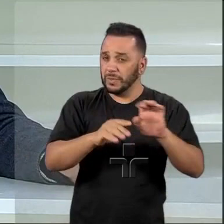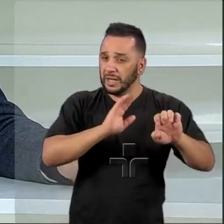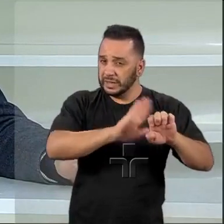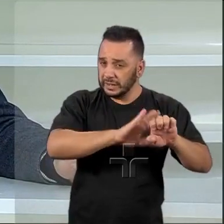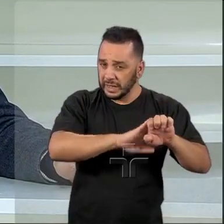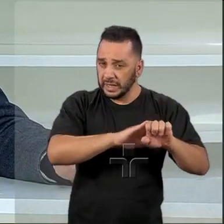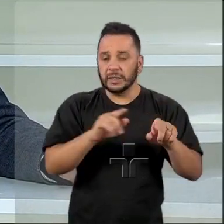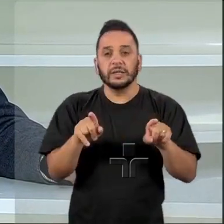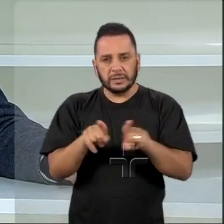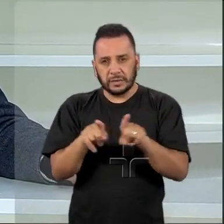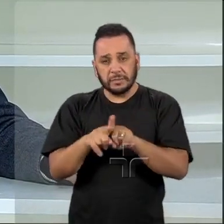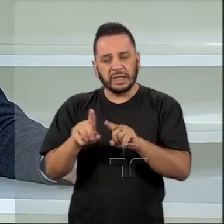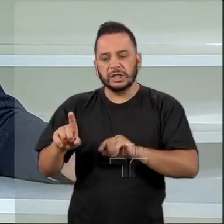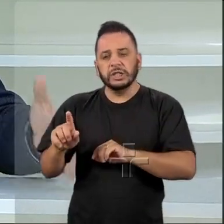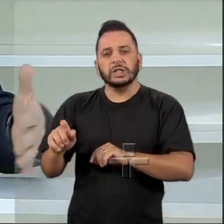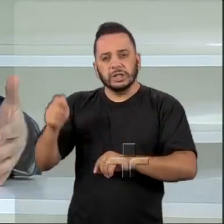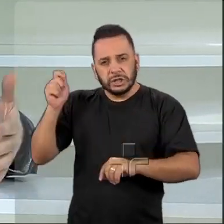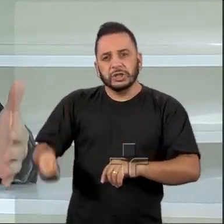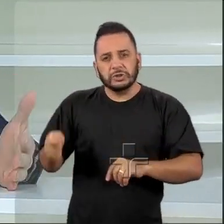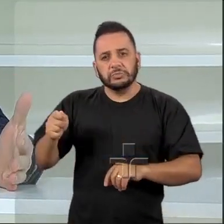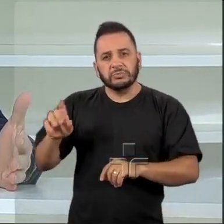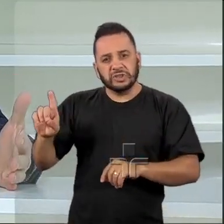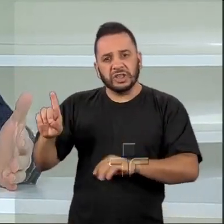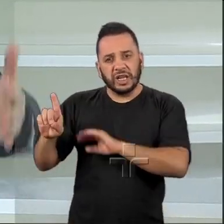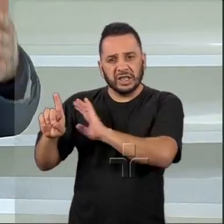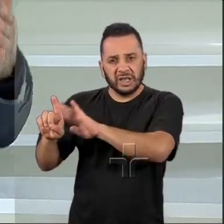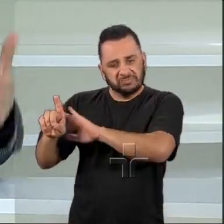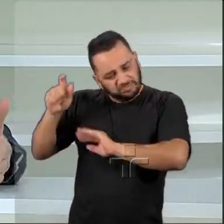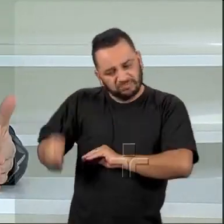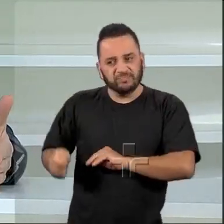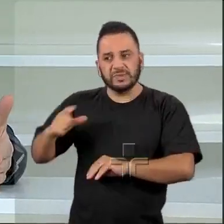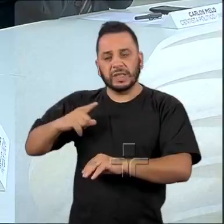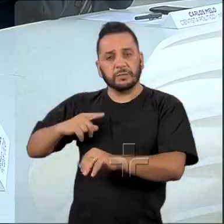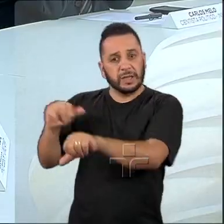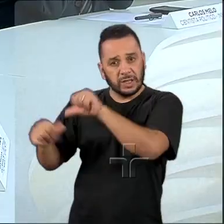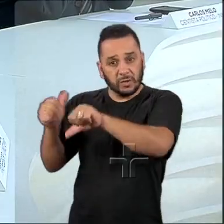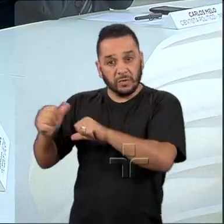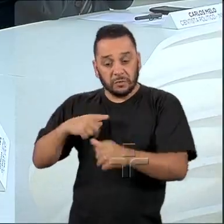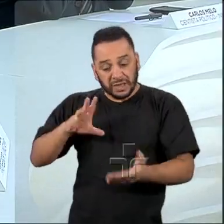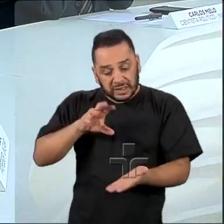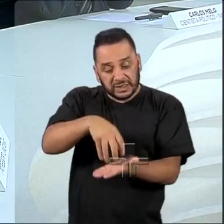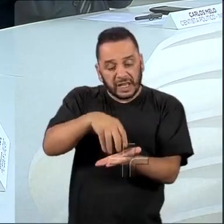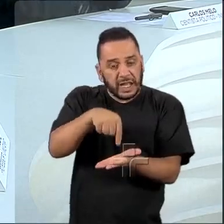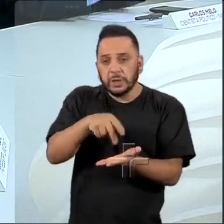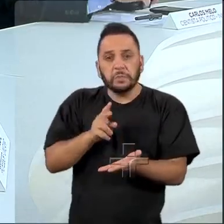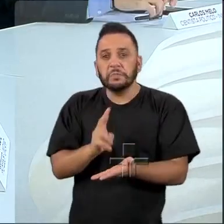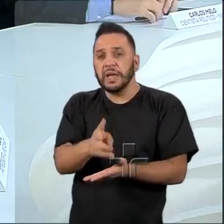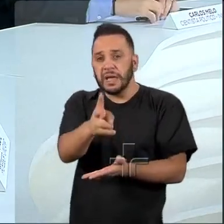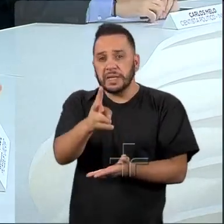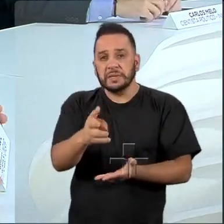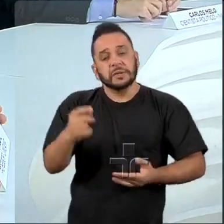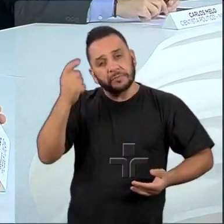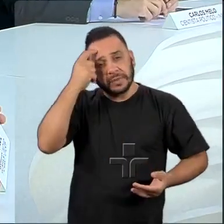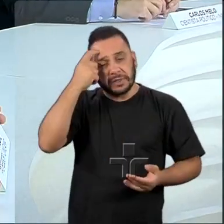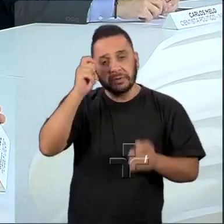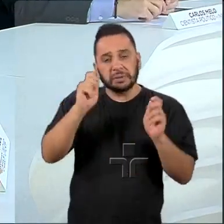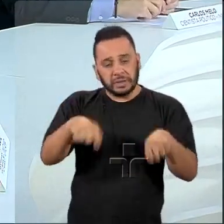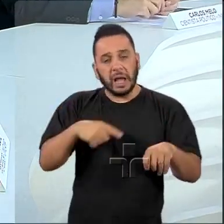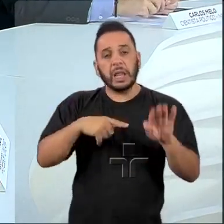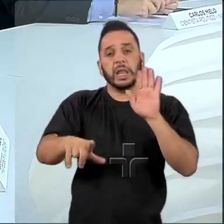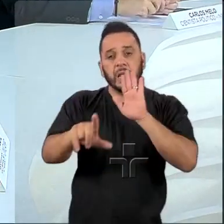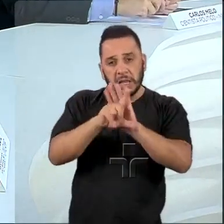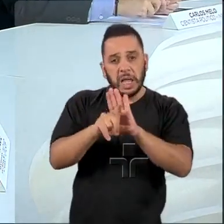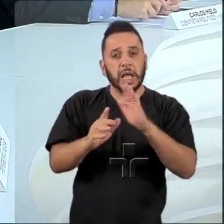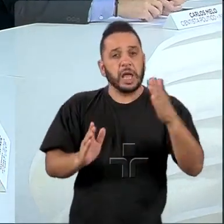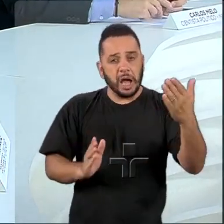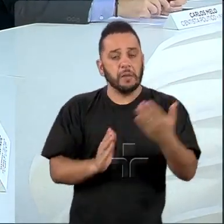essa renovação pela extrema-direita. O que você não teve a renovação foi esse centro político que achou que ia aprovar a lei eleitoral a